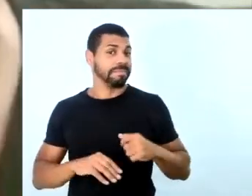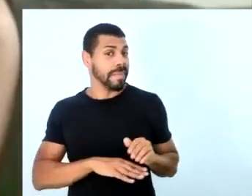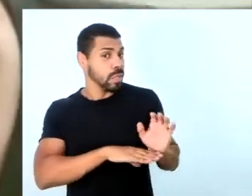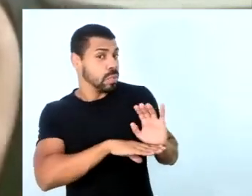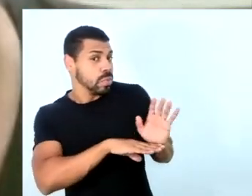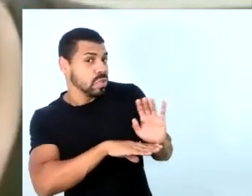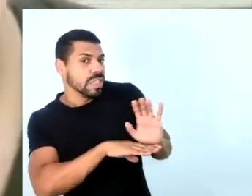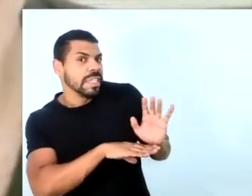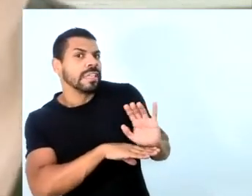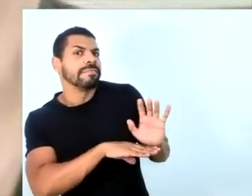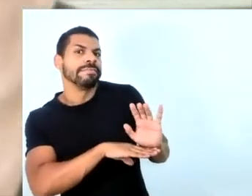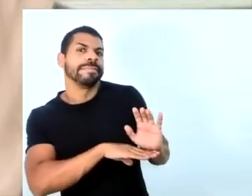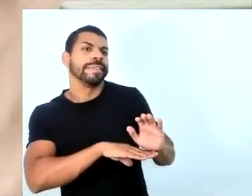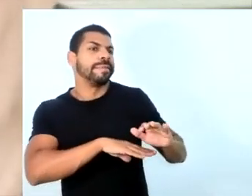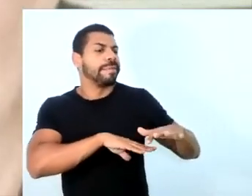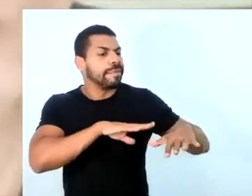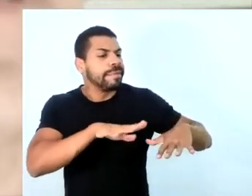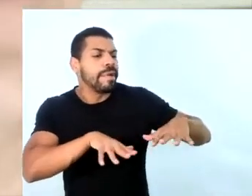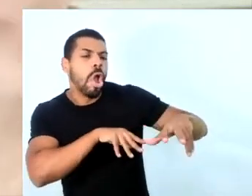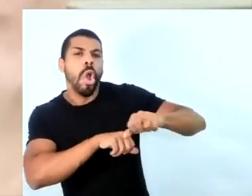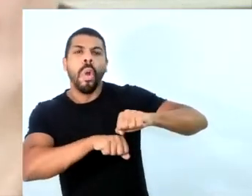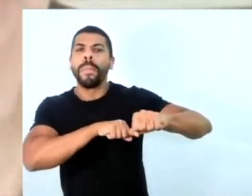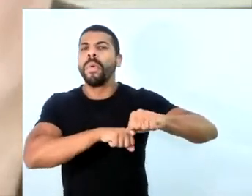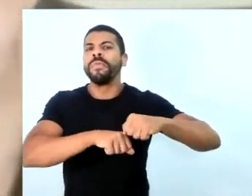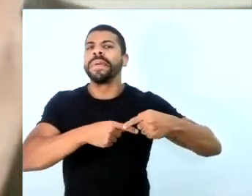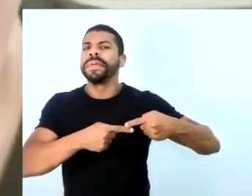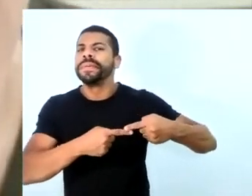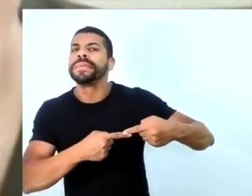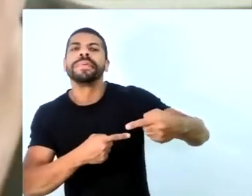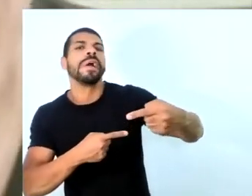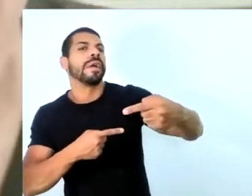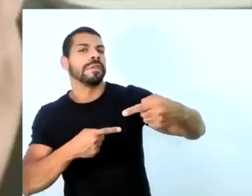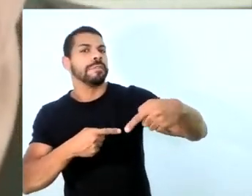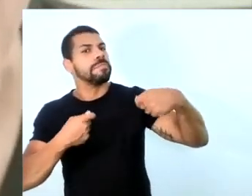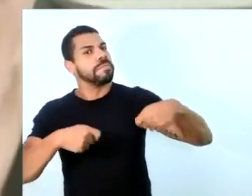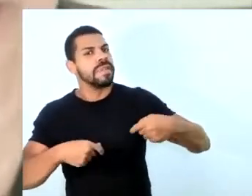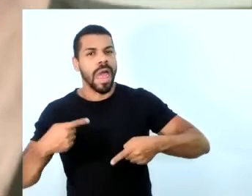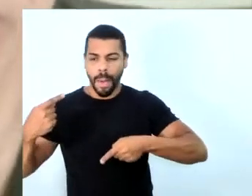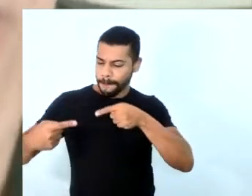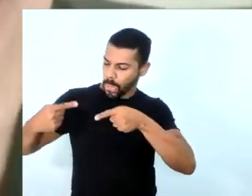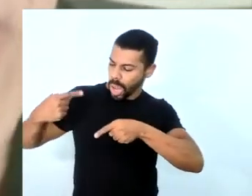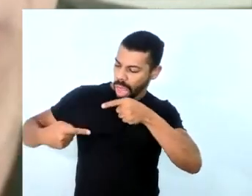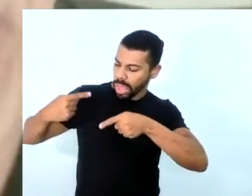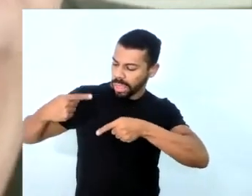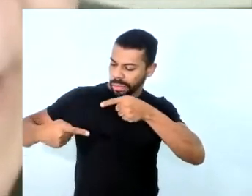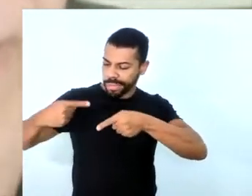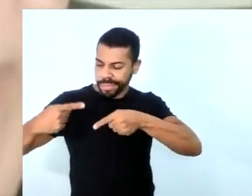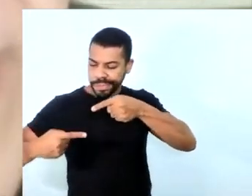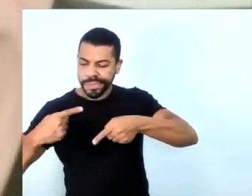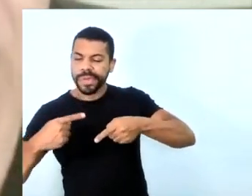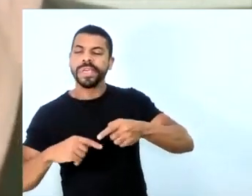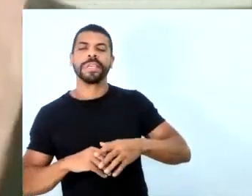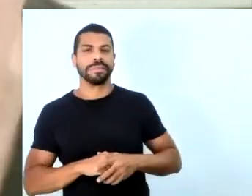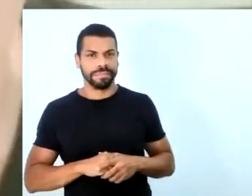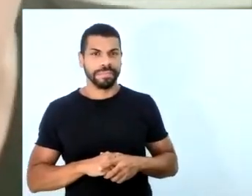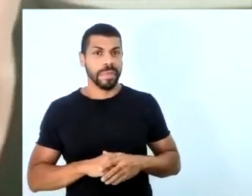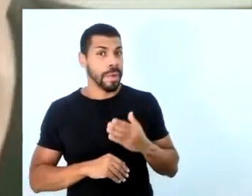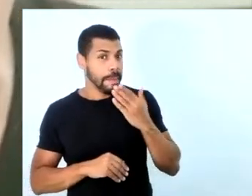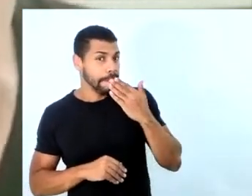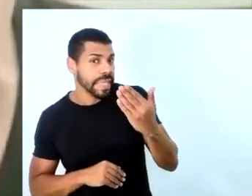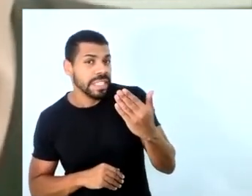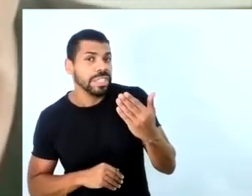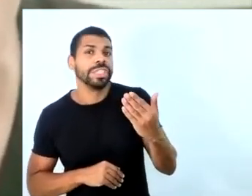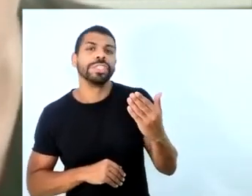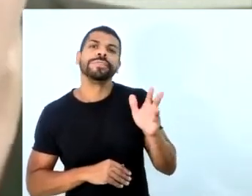cinema, é um movimento inevitável e vai acontecer por si só, ou depende mais dessa postura política de agremiação mesmo, de